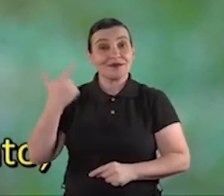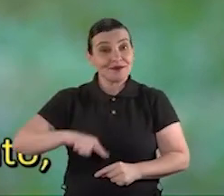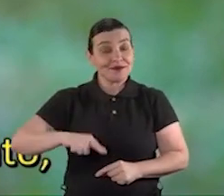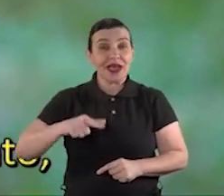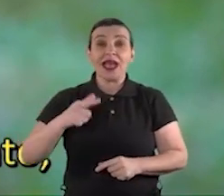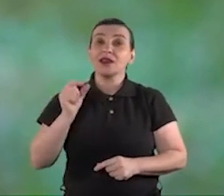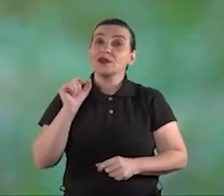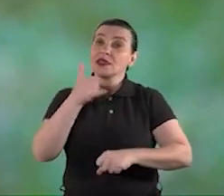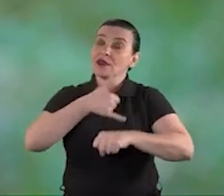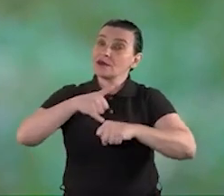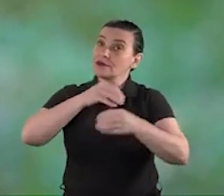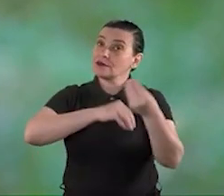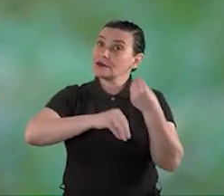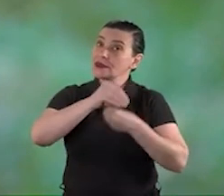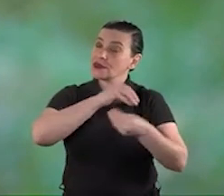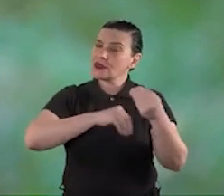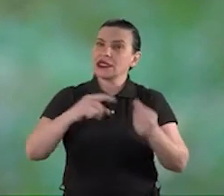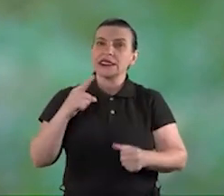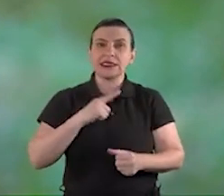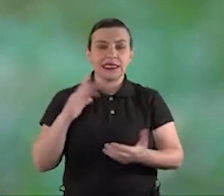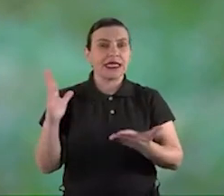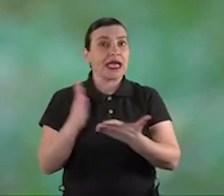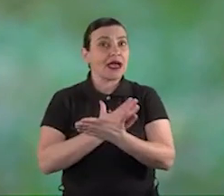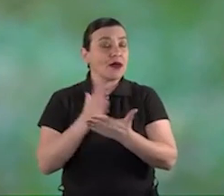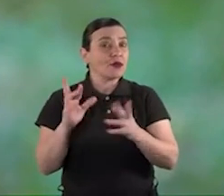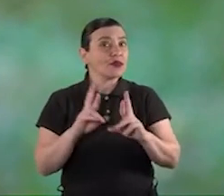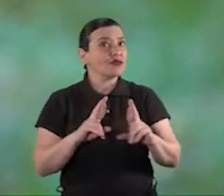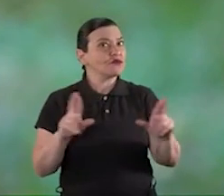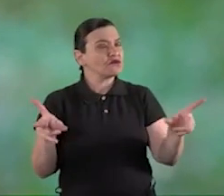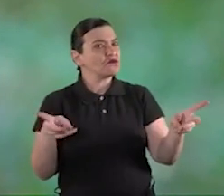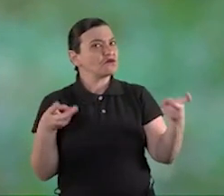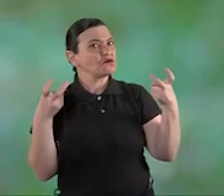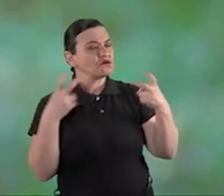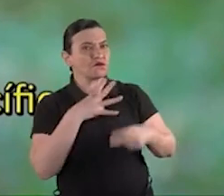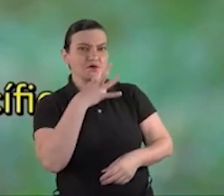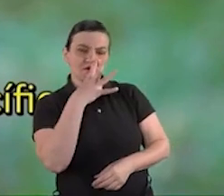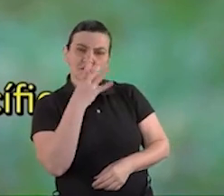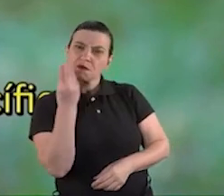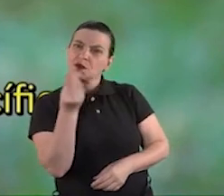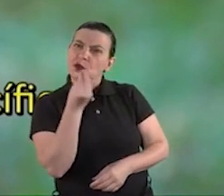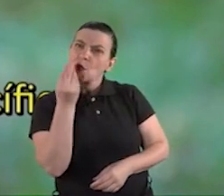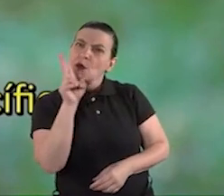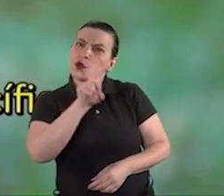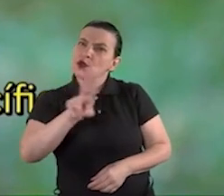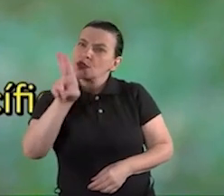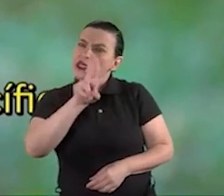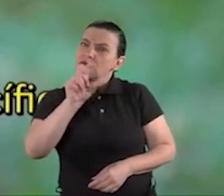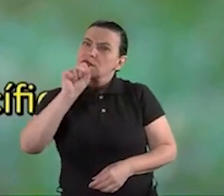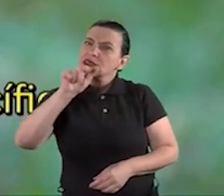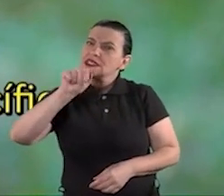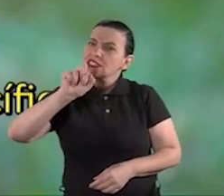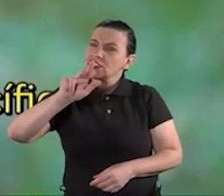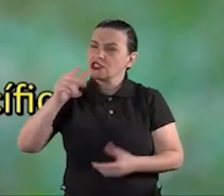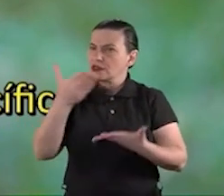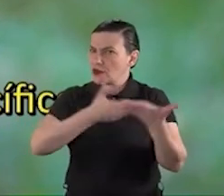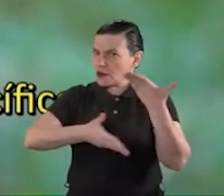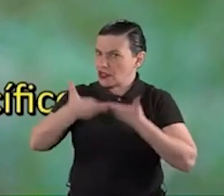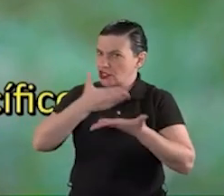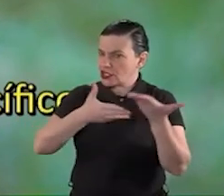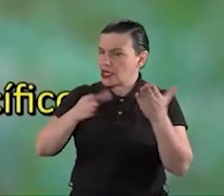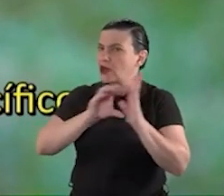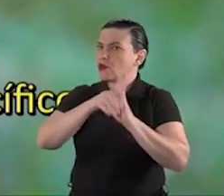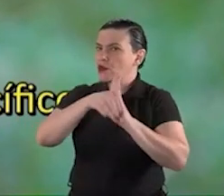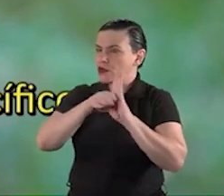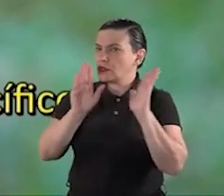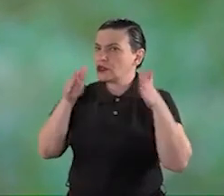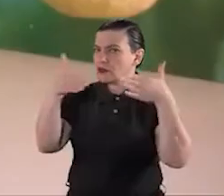caso de um óleo misturado no entanto Existem algumas diferenças notáveis em Como usamos a sinergia e compartilhar um